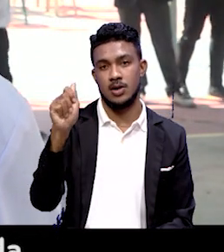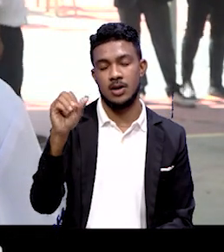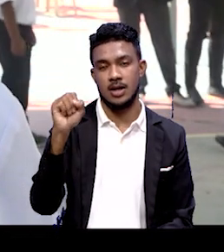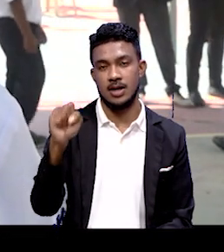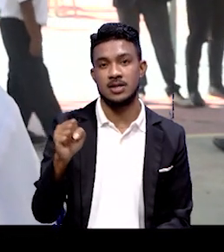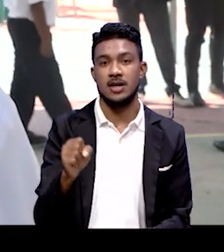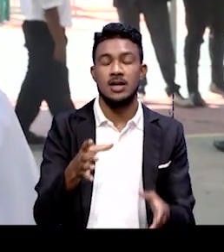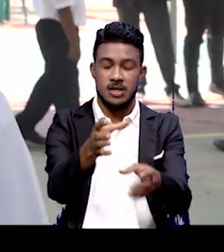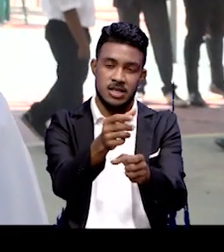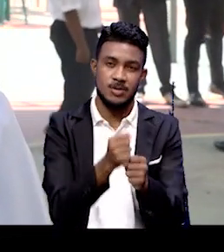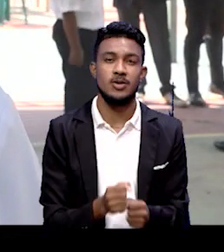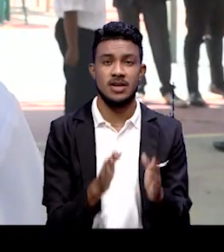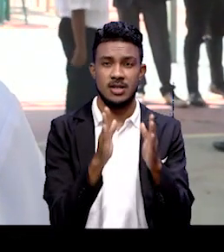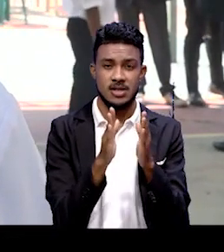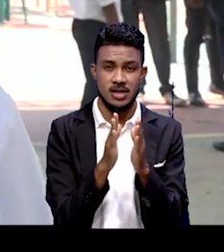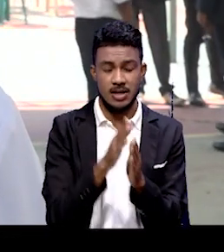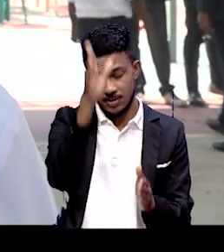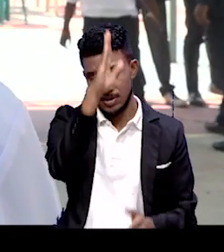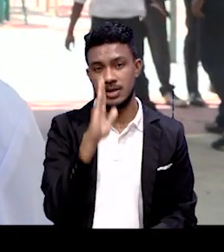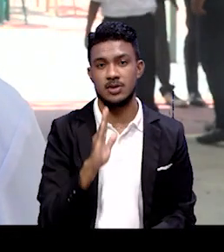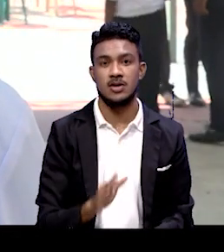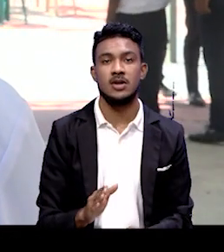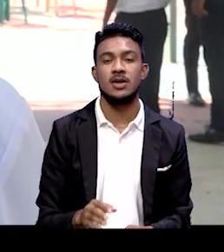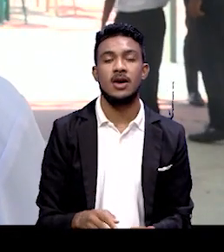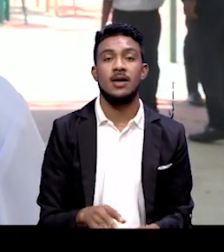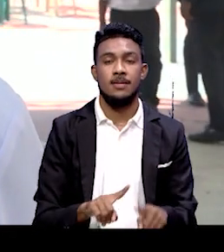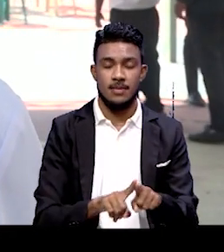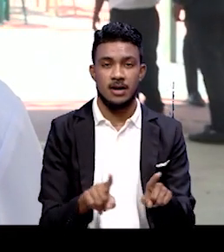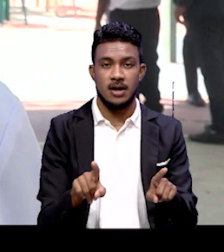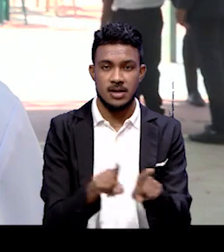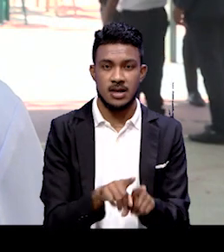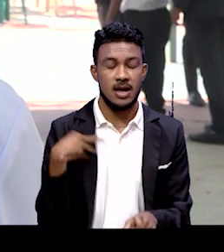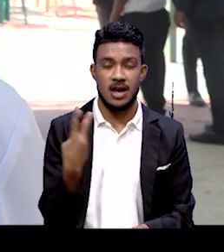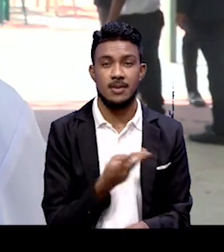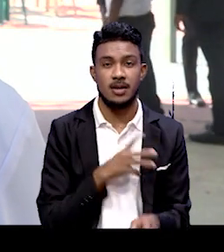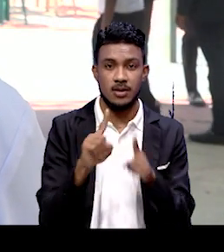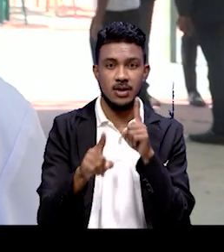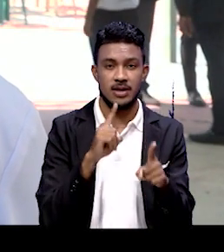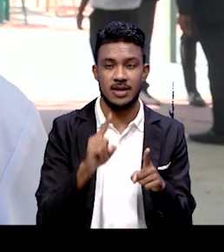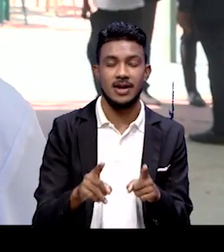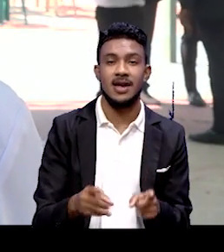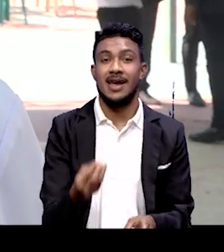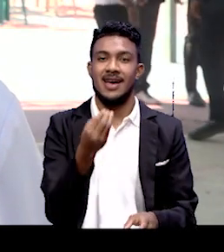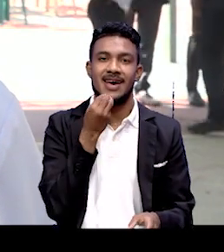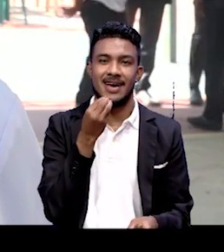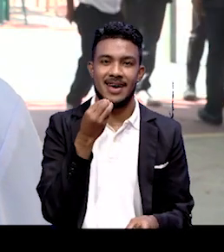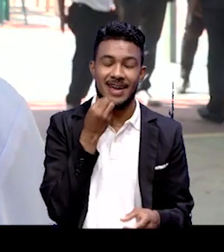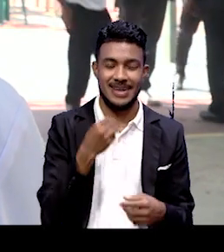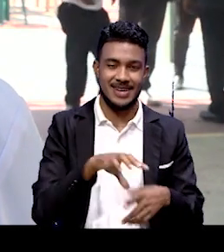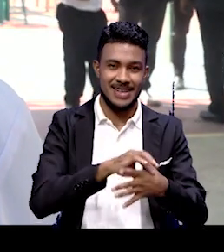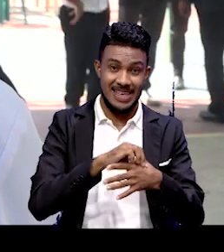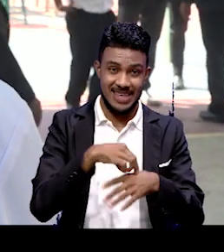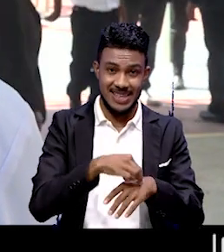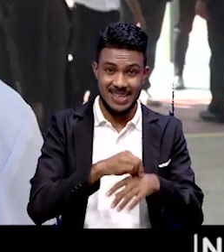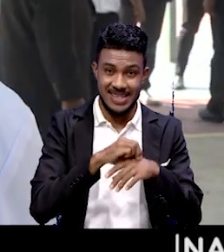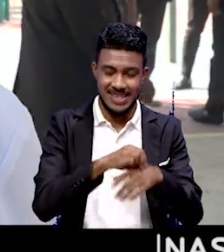Jesus, tem que lourir Jesus ne bai ma ser selo. Maka, a medida que Hani se encontrou em Hanoi, que está botando bem a